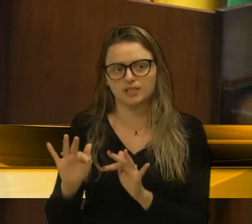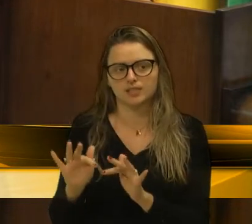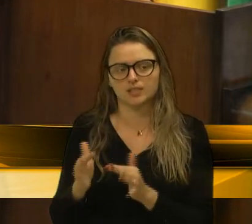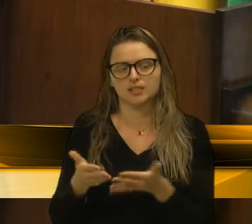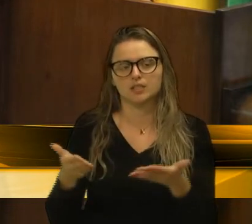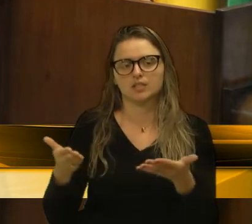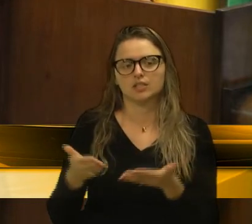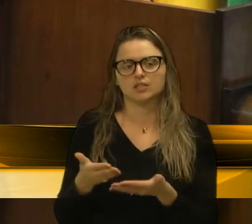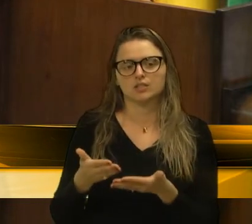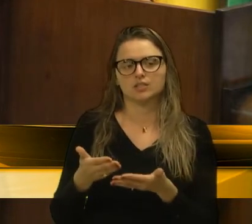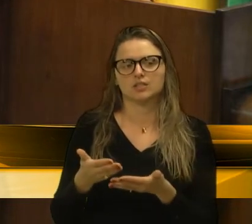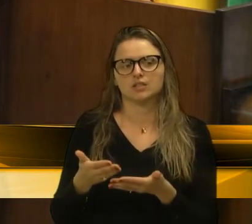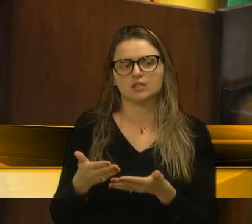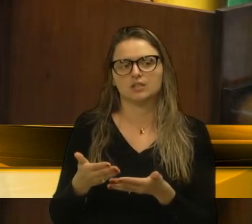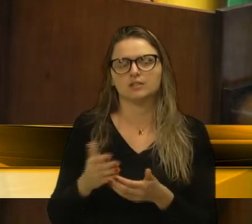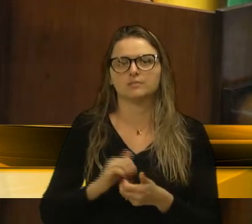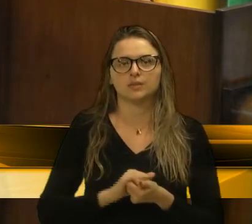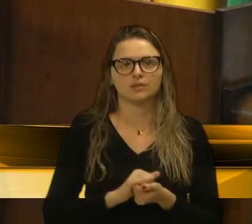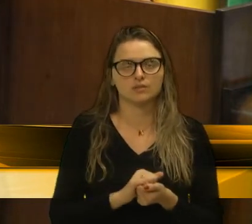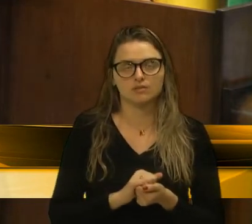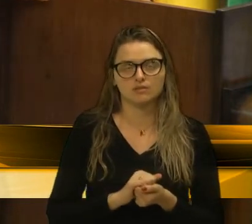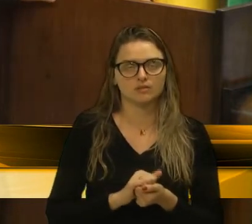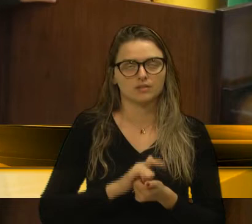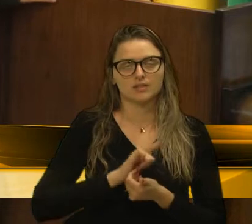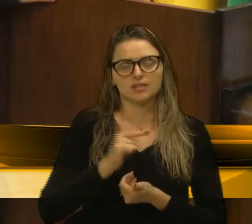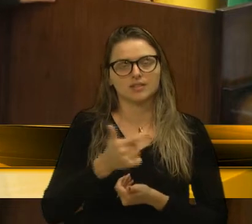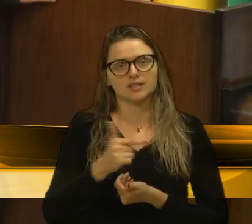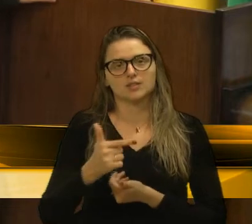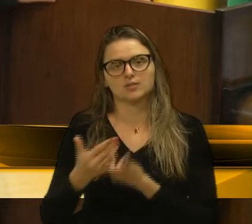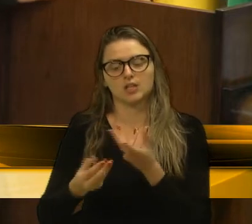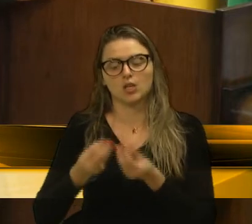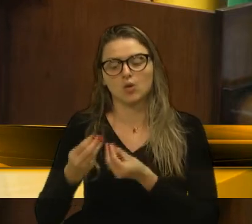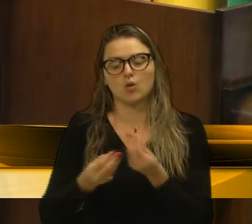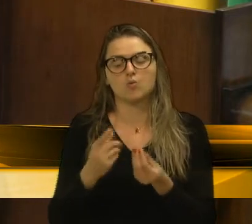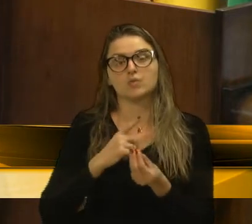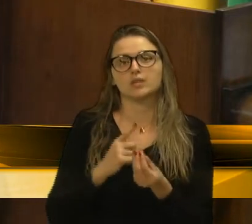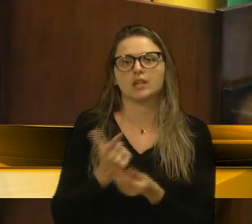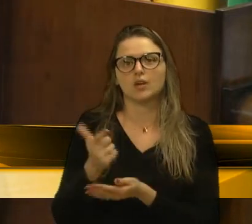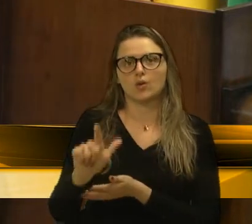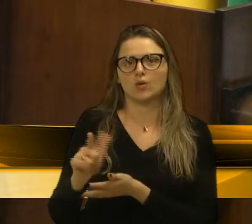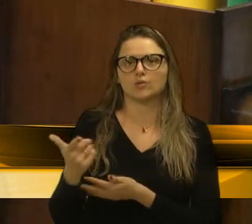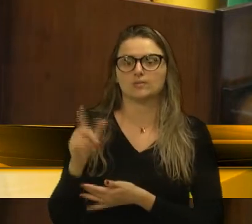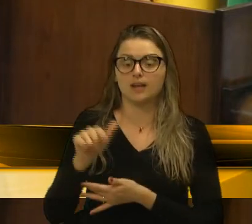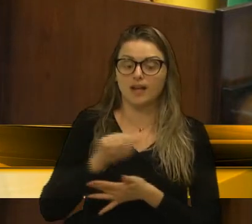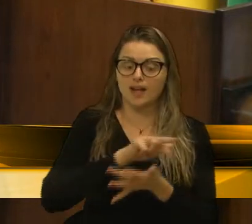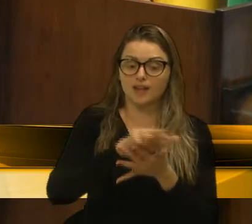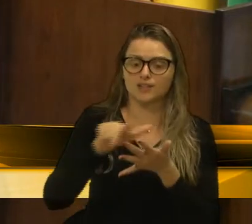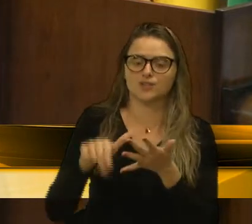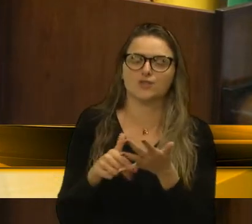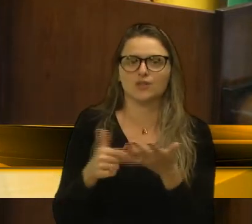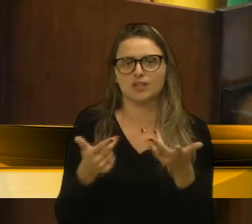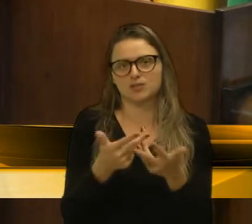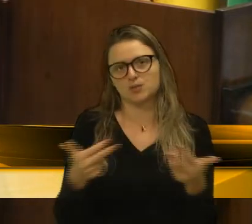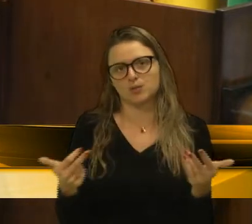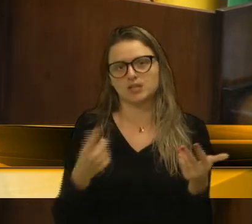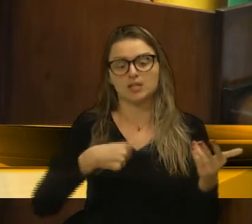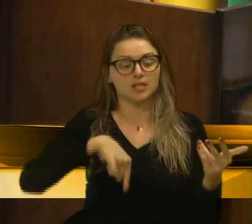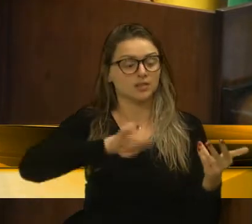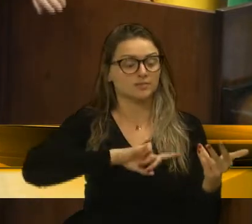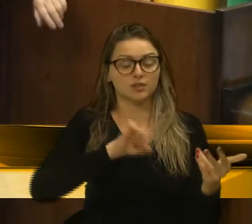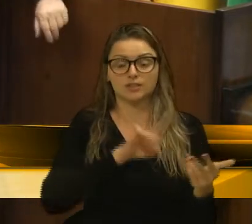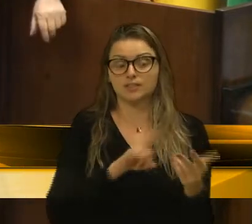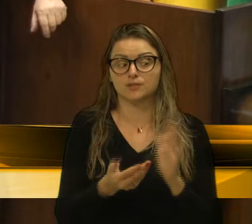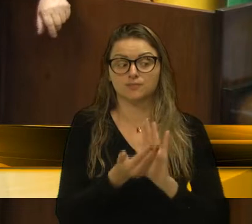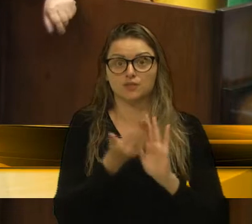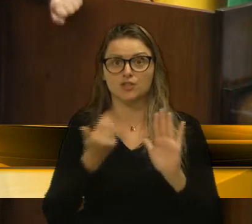lá, tá pronto. Não tem por que manter o gravame no outro. Então, essas foram as alterações. Nós não retiramos os outros